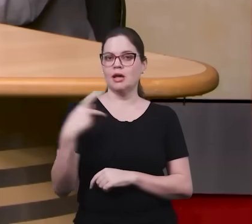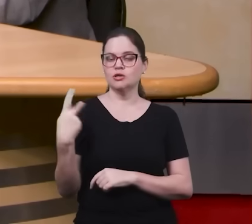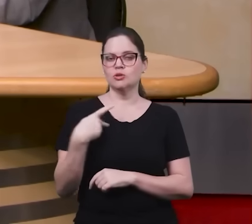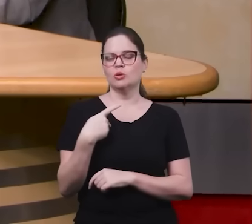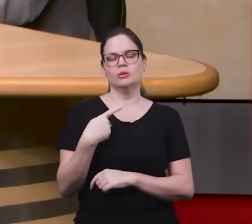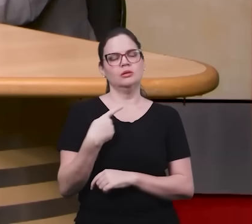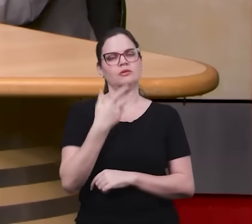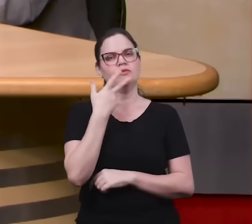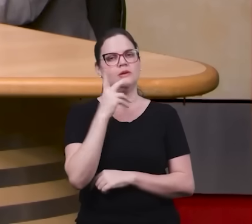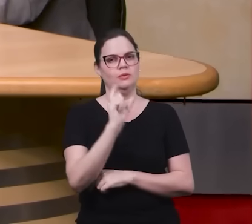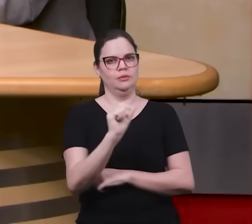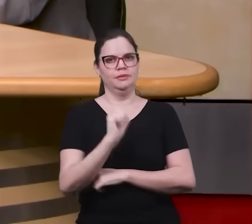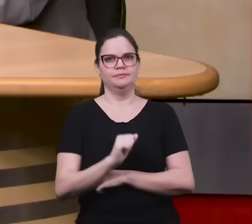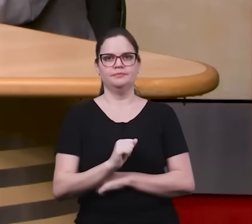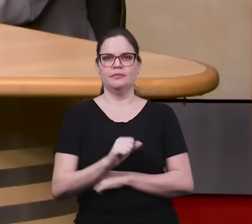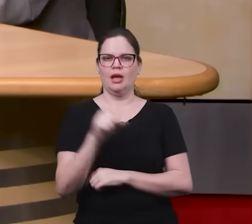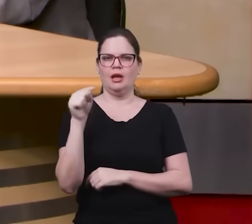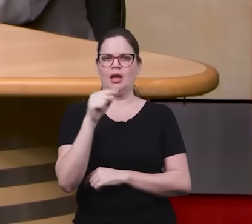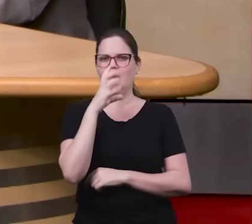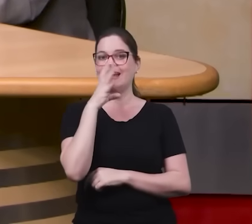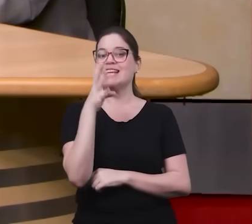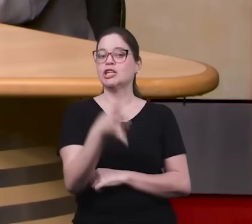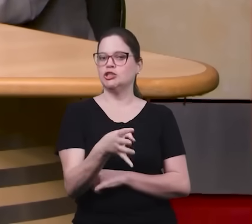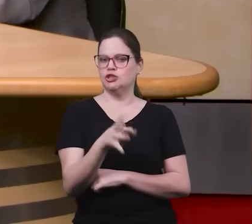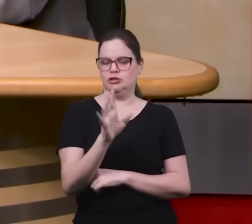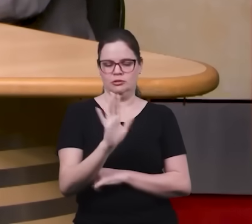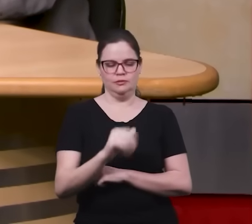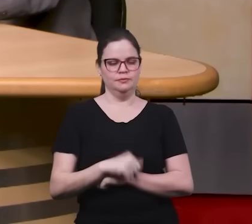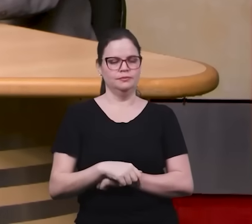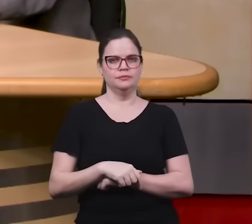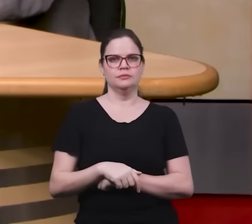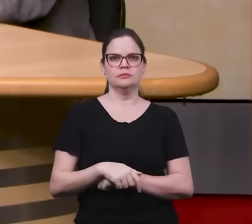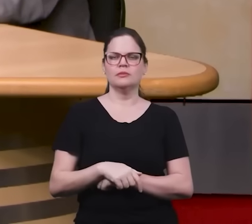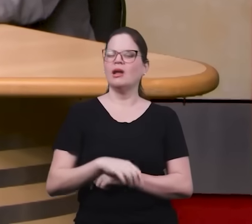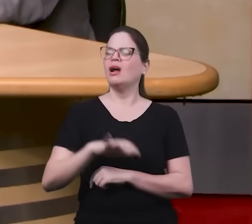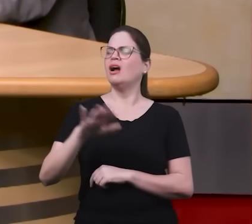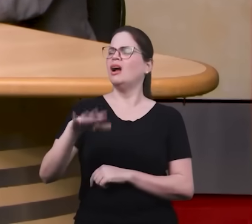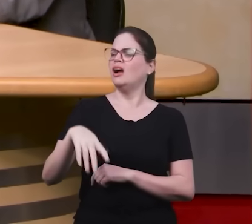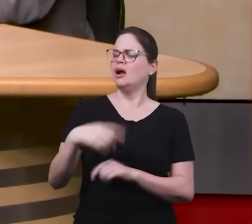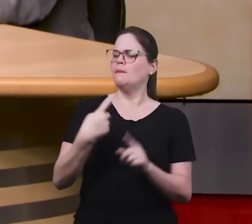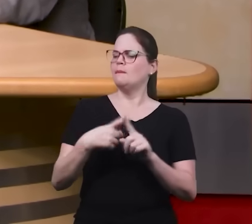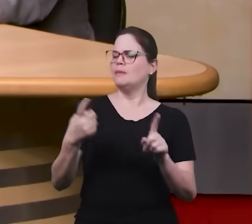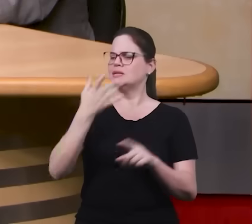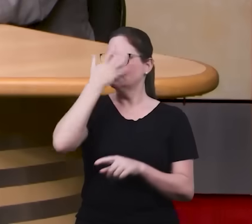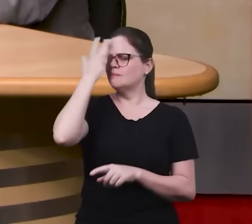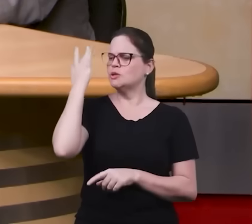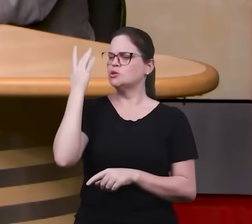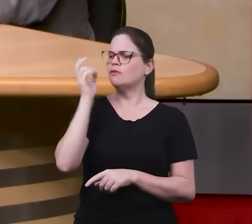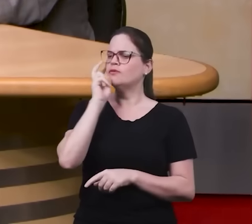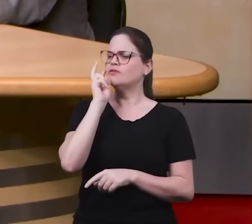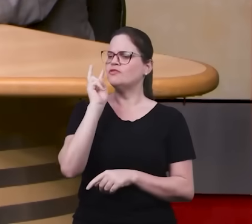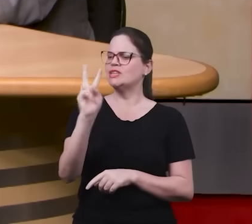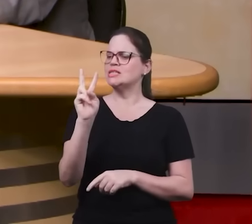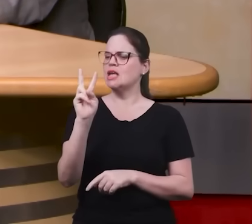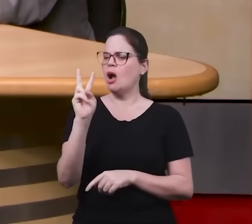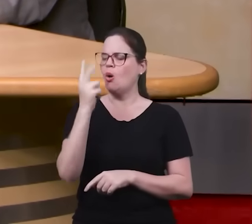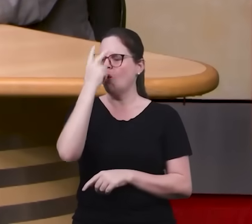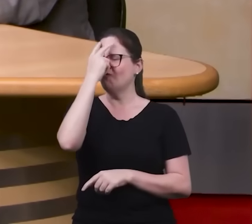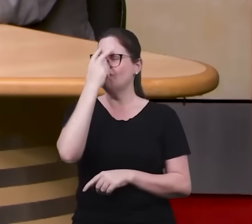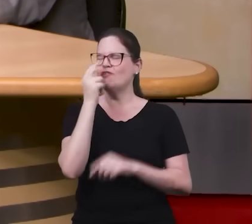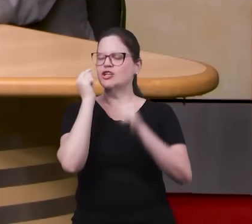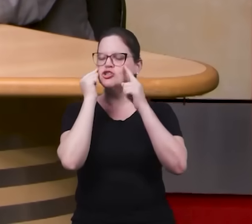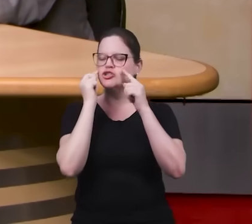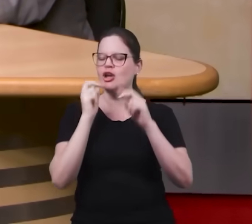pastor e tal, e ele estava fazendo uma crítica dizendo o seguinte: olha, mas alguém teve visão de